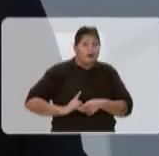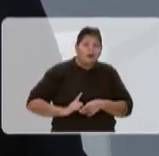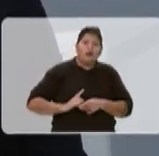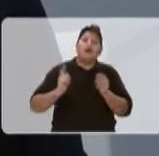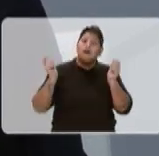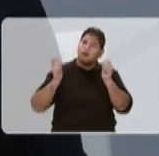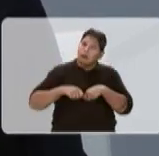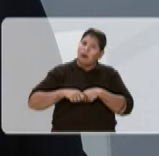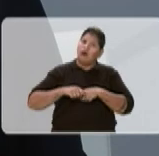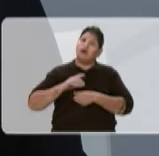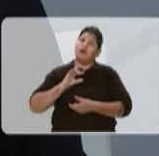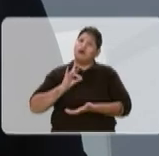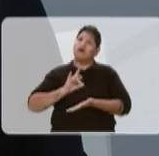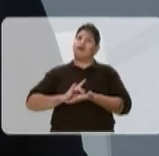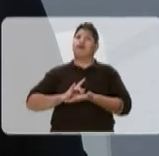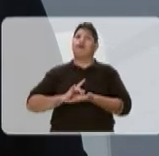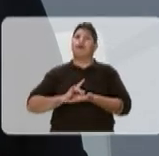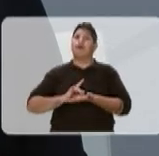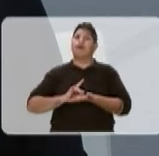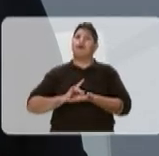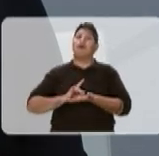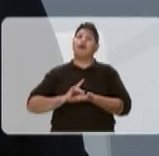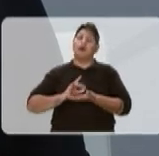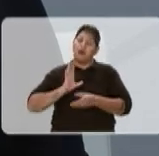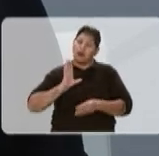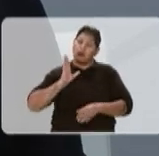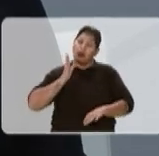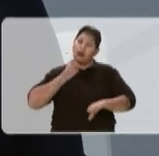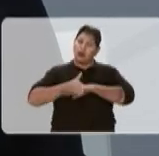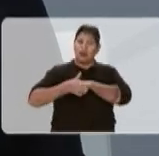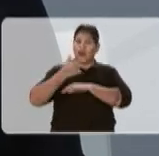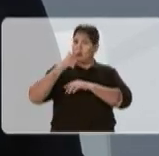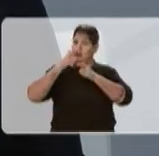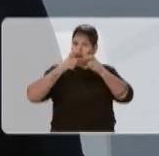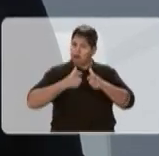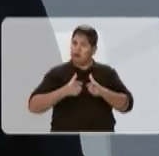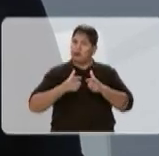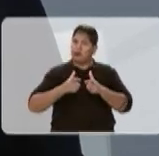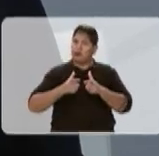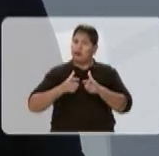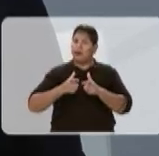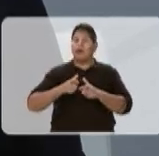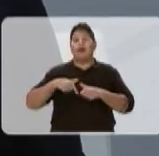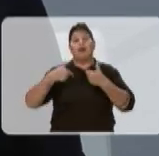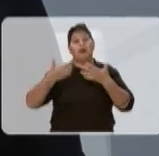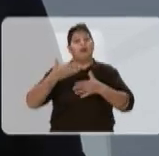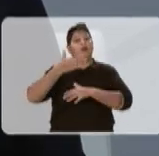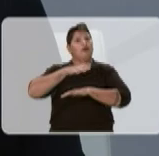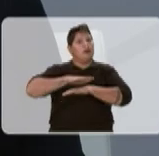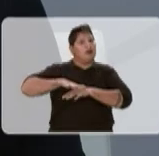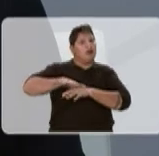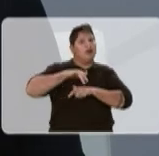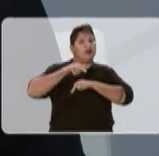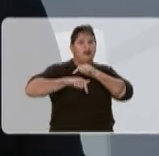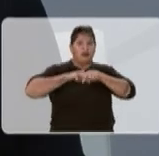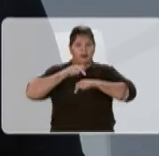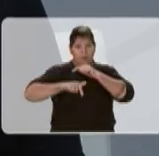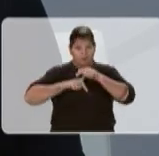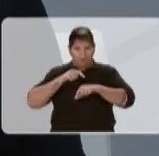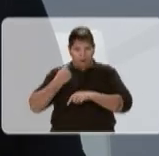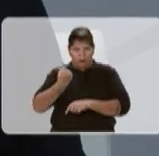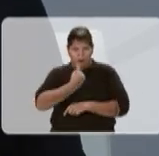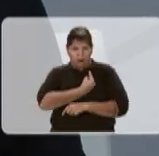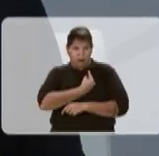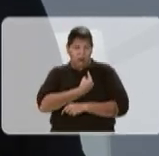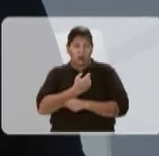pessoa com deficiência possa dignamente ocupar os seus espaços, né? Então, no âmbito do